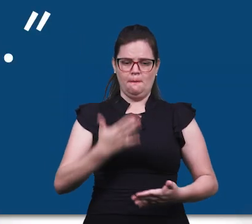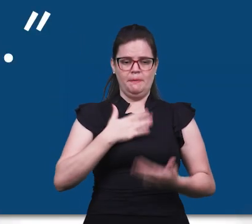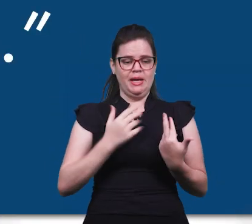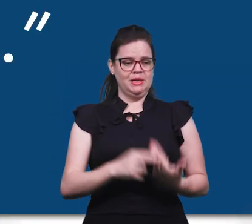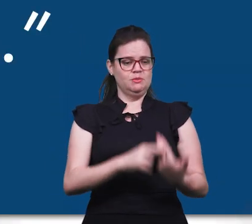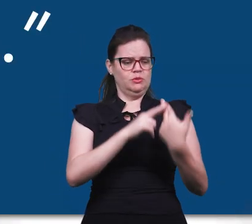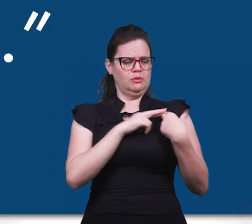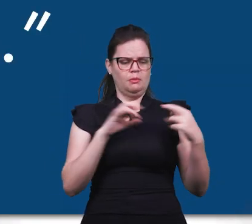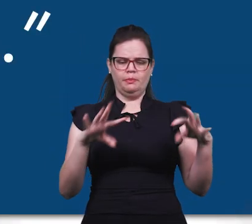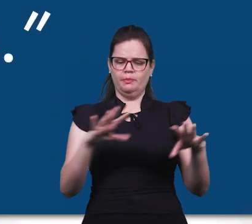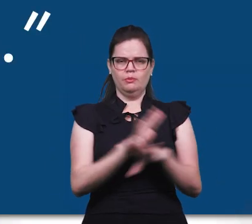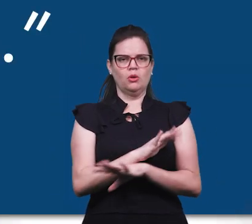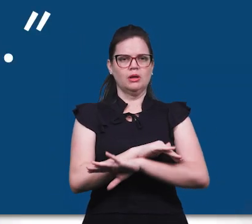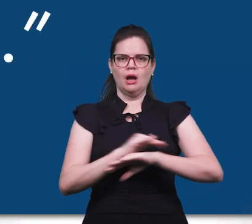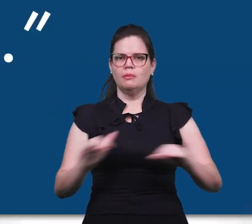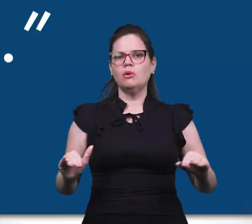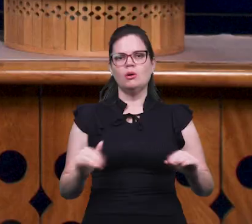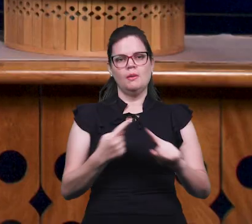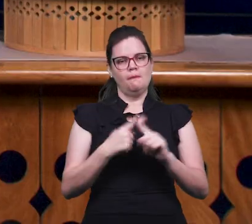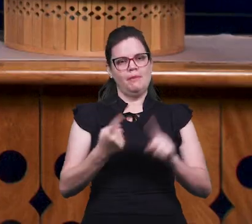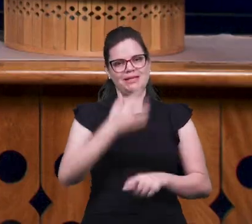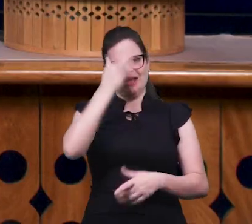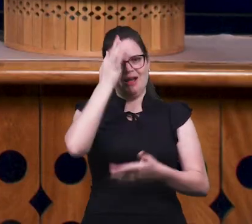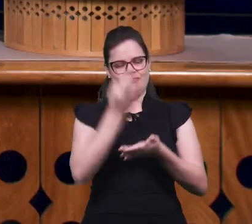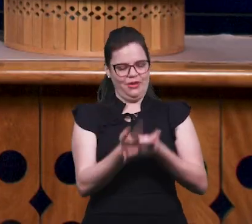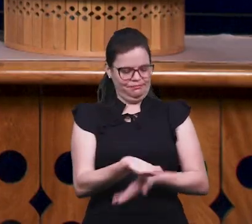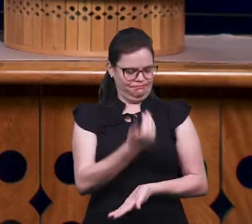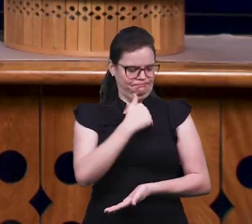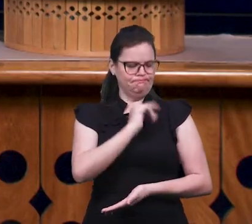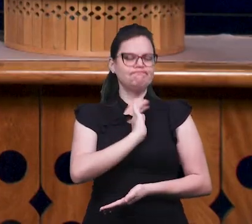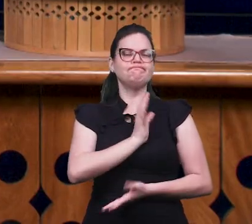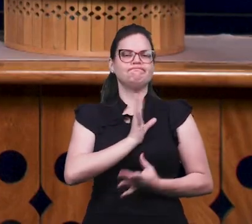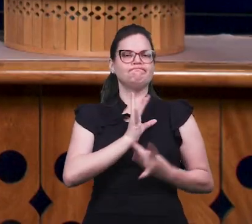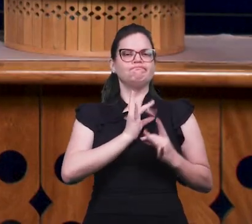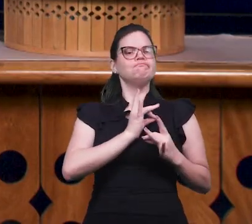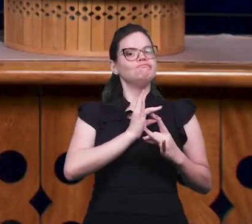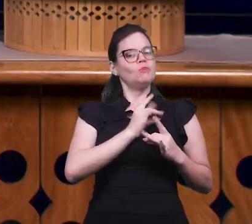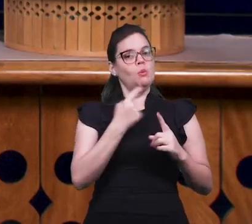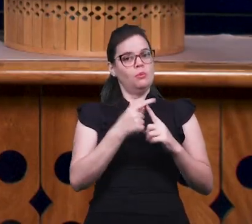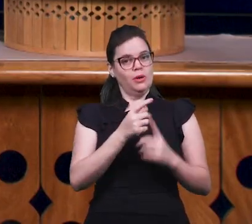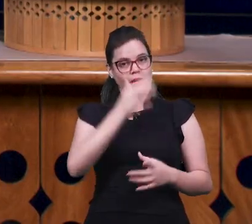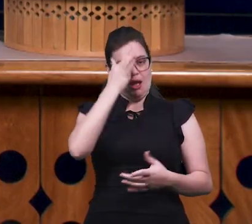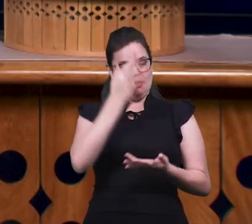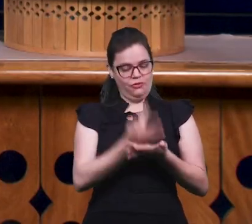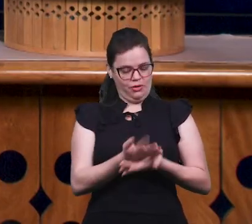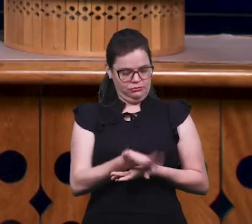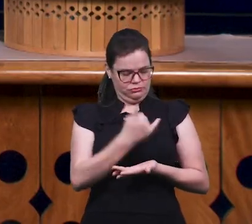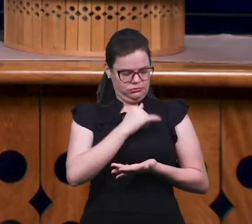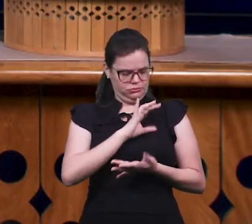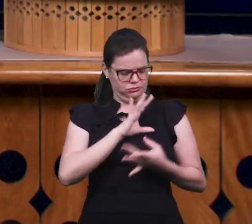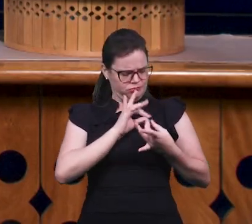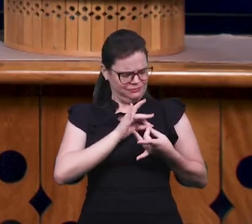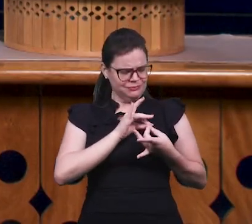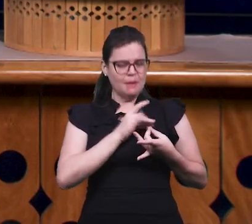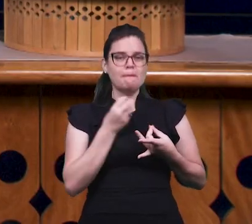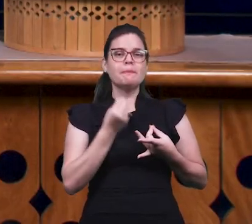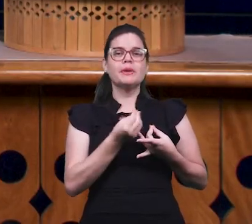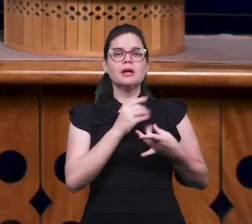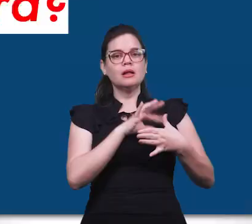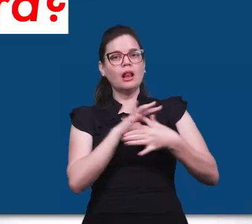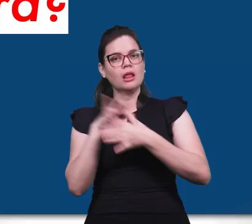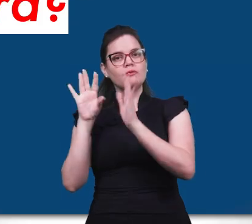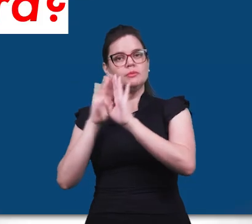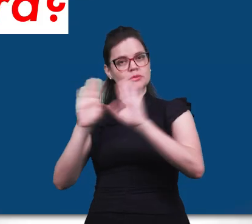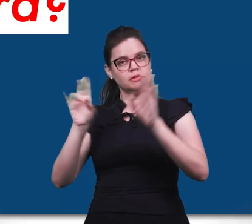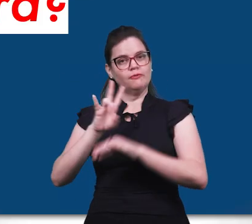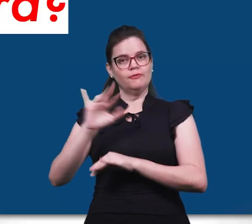fé. Com a sua fé que você vai ser arrebatado. Então a fé, ele guardou a fé para ir, porque Jesus